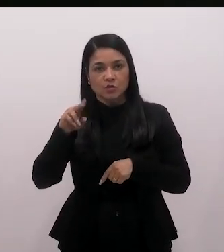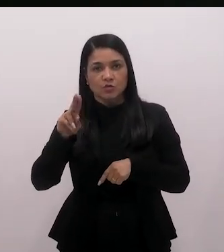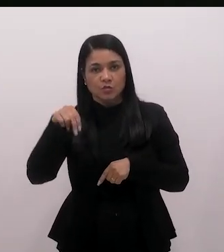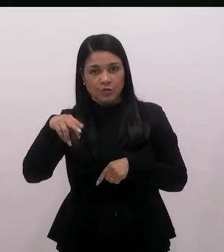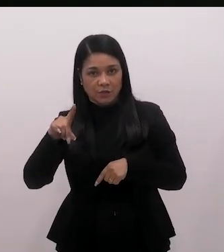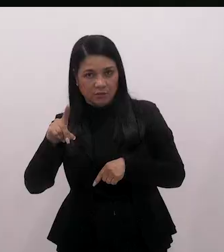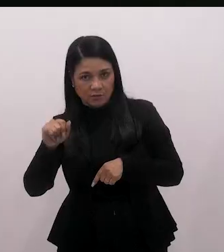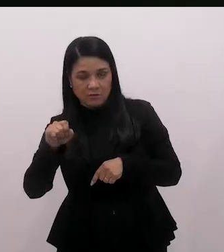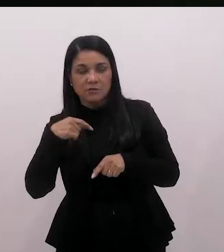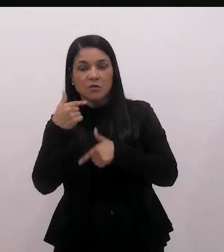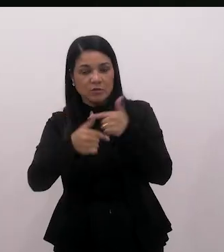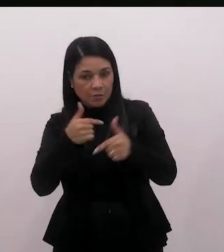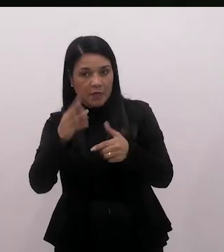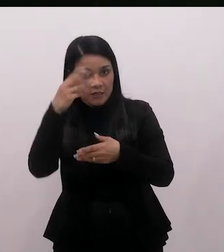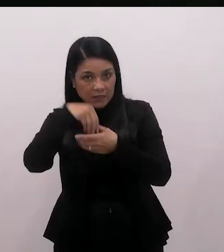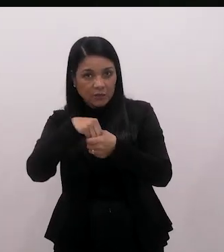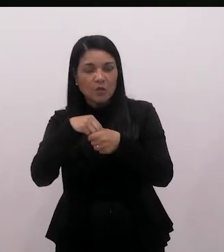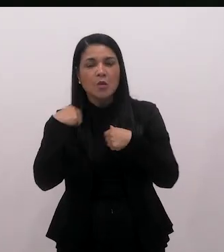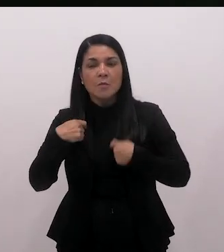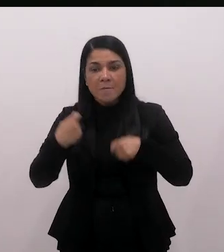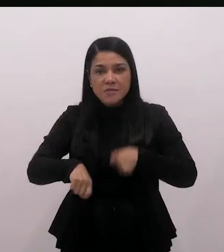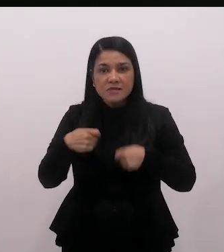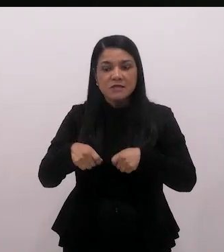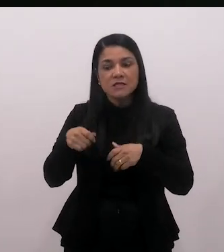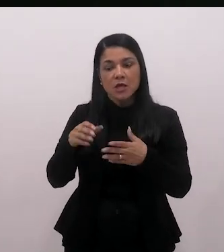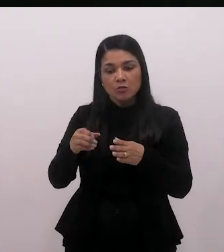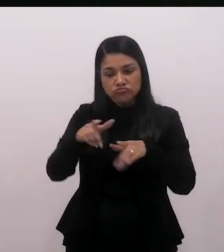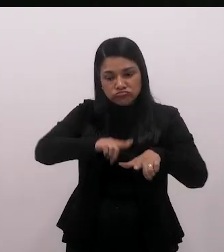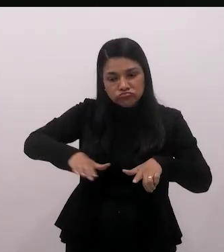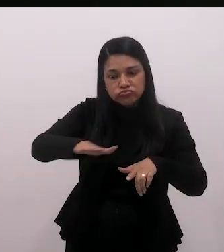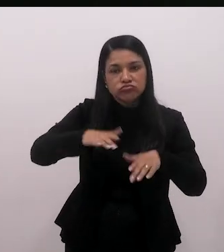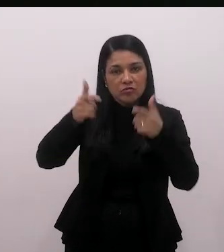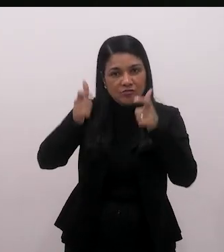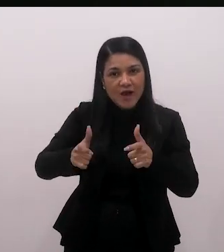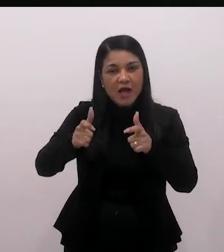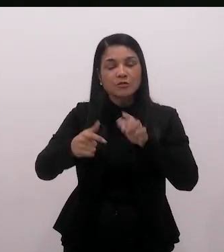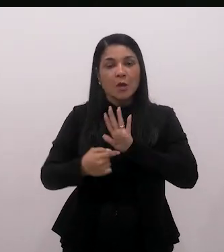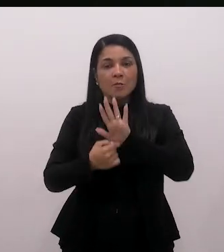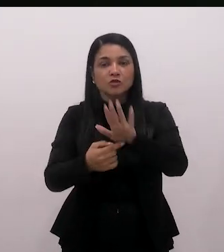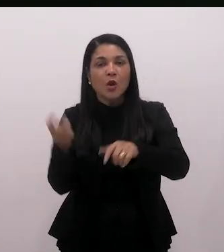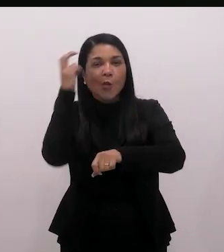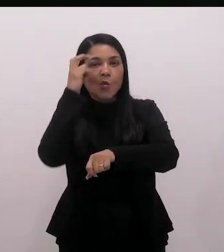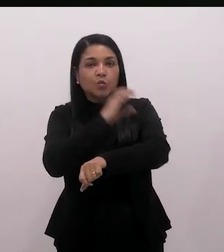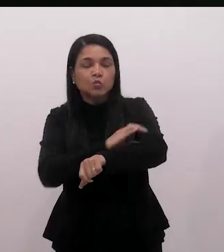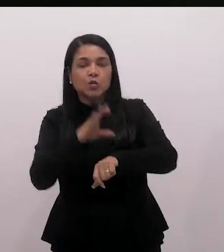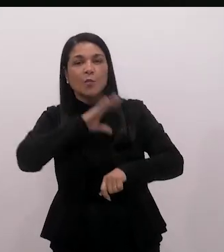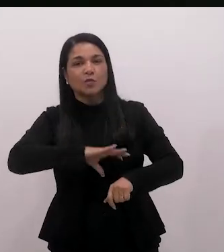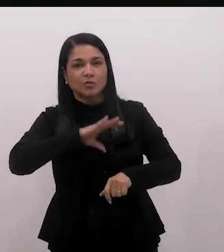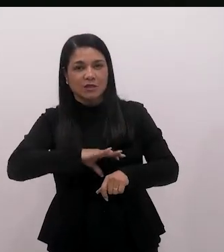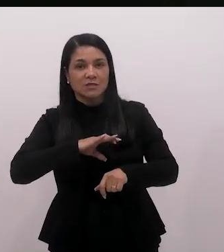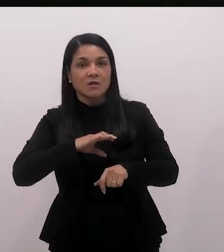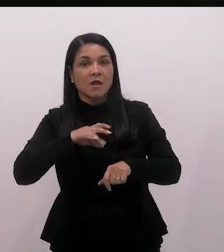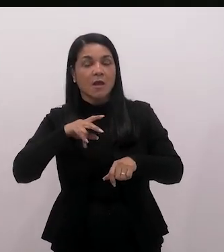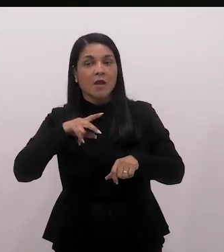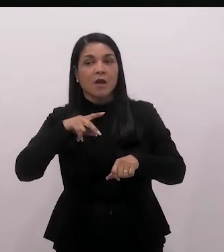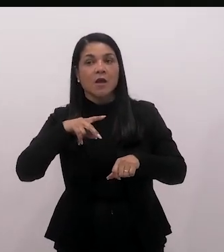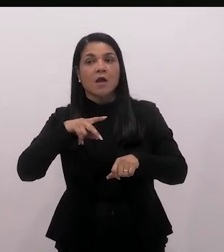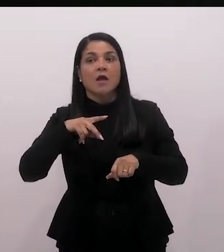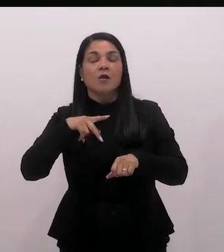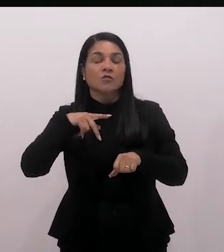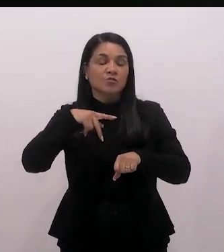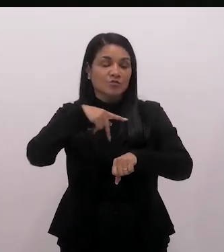que ter aqui um espaço para mostrar qualquer coisa portuguesa, de cultura, que nenhum dos